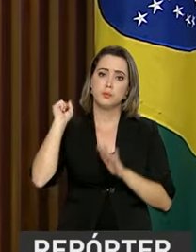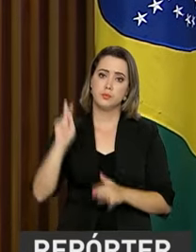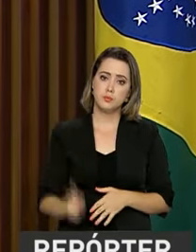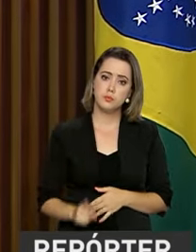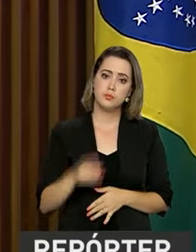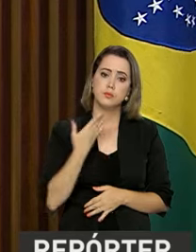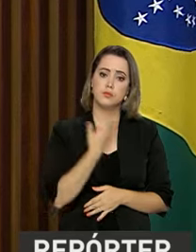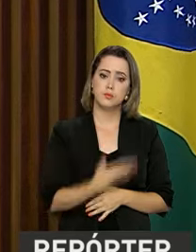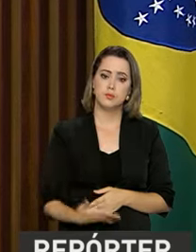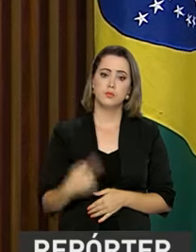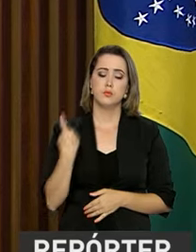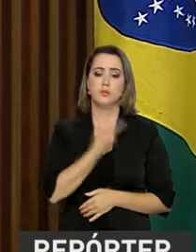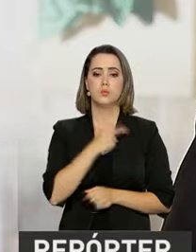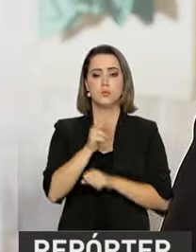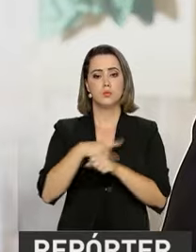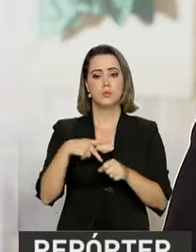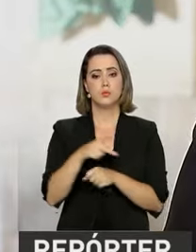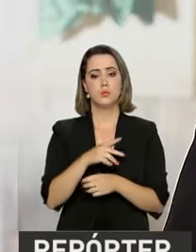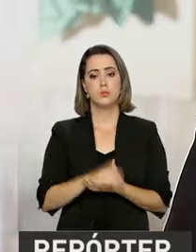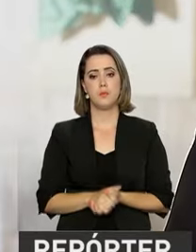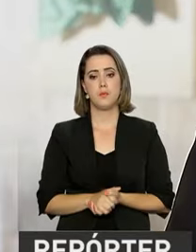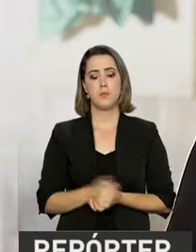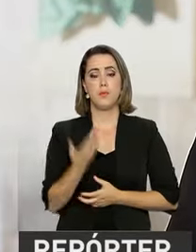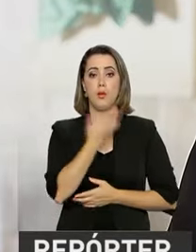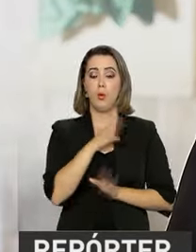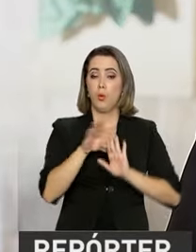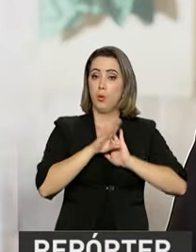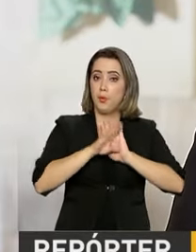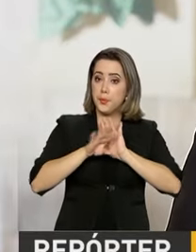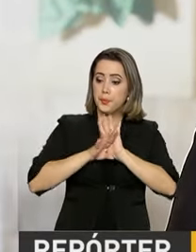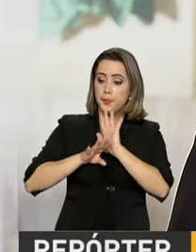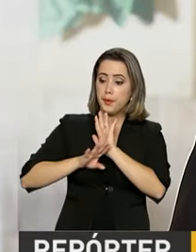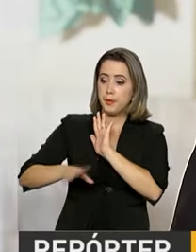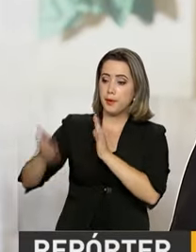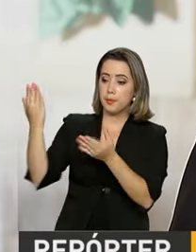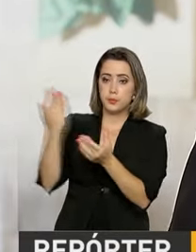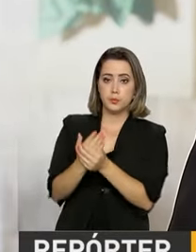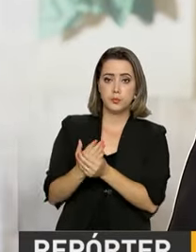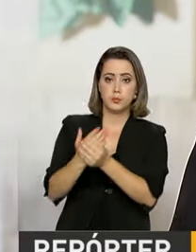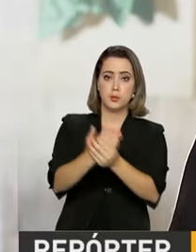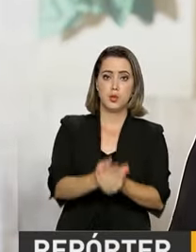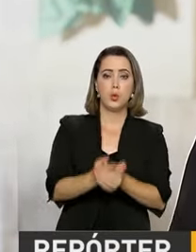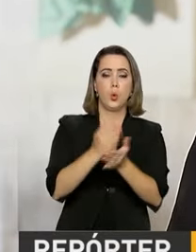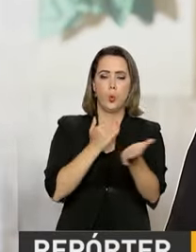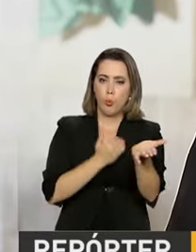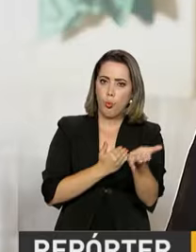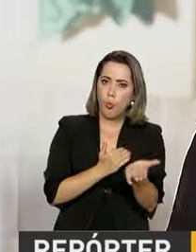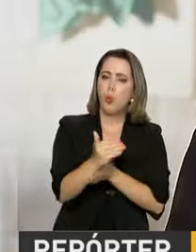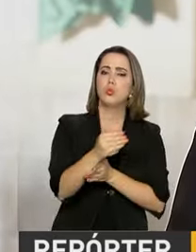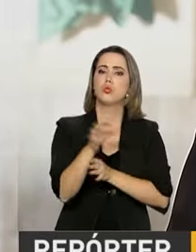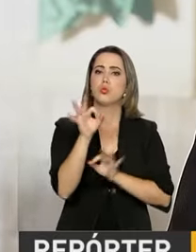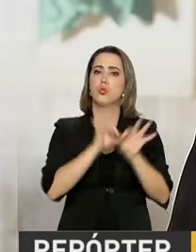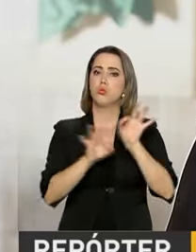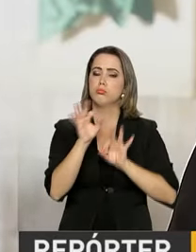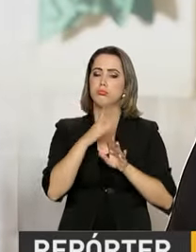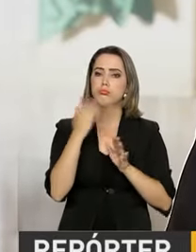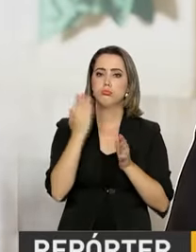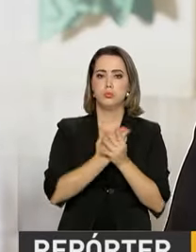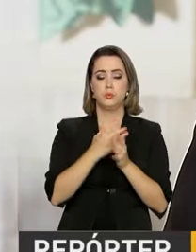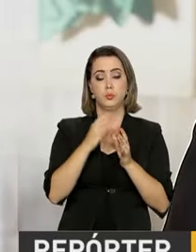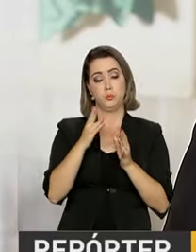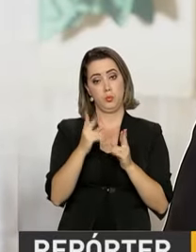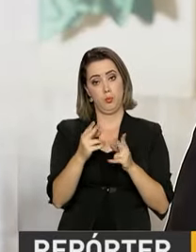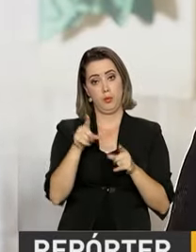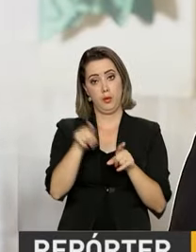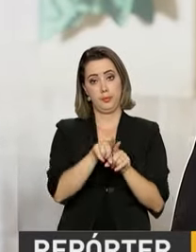previdenciária no nosso país o cronograma de tramitação da reforma está o relatório do deputado